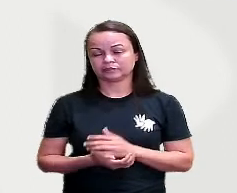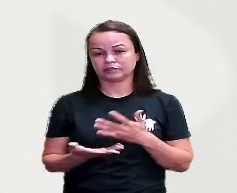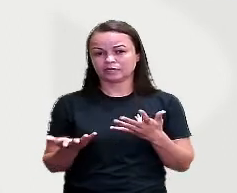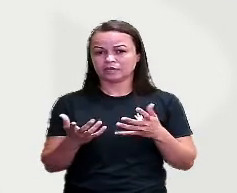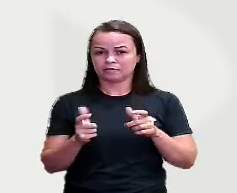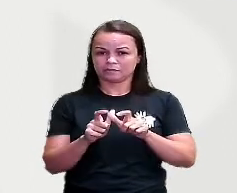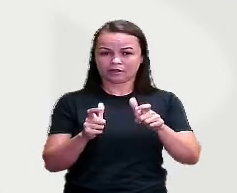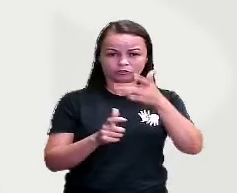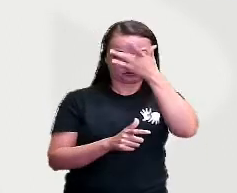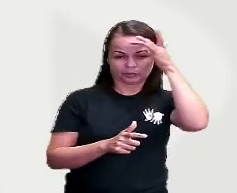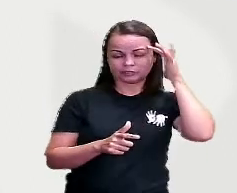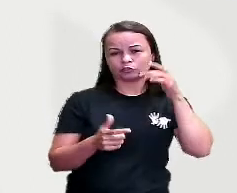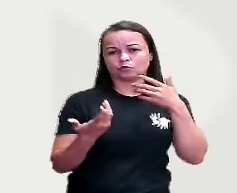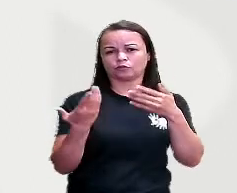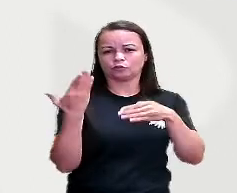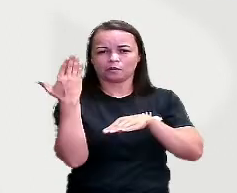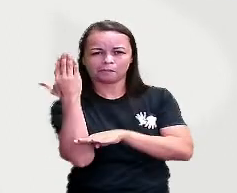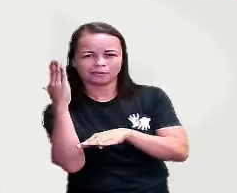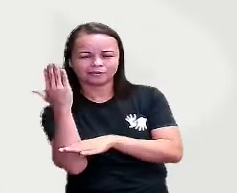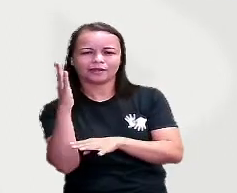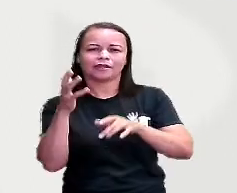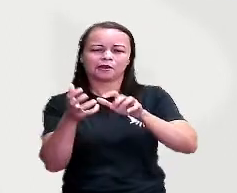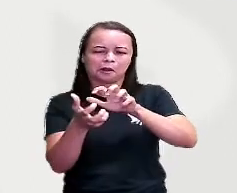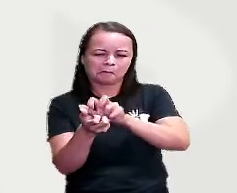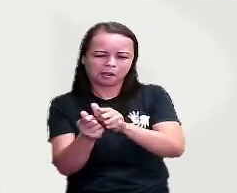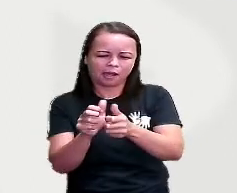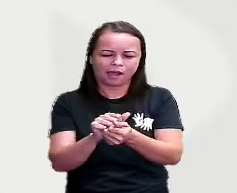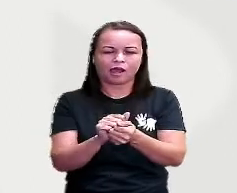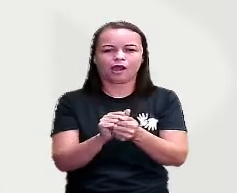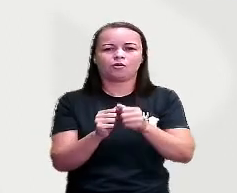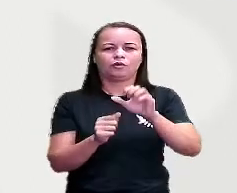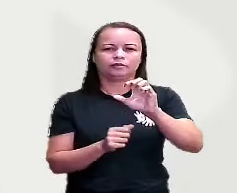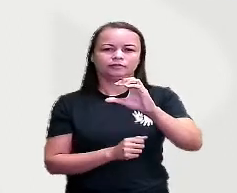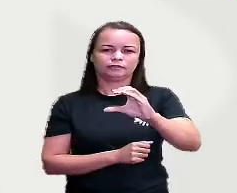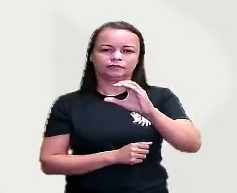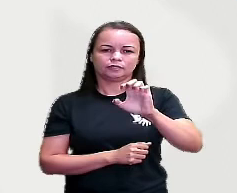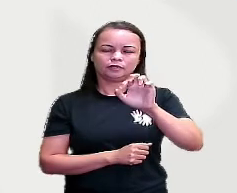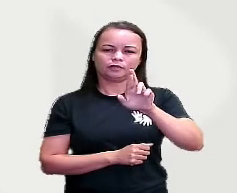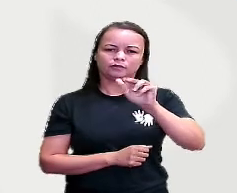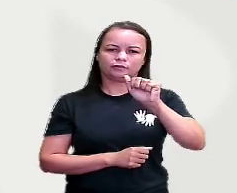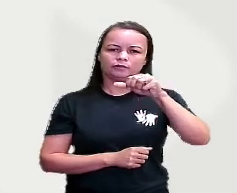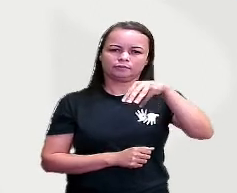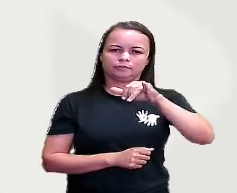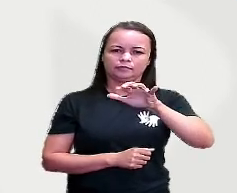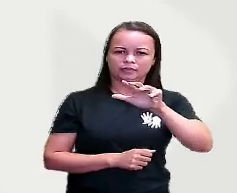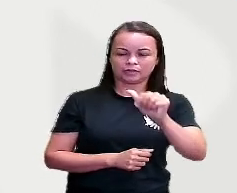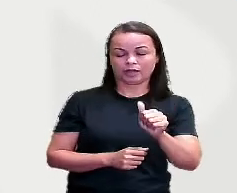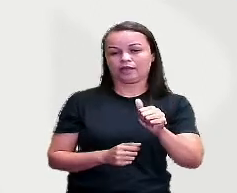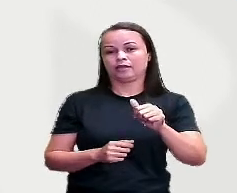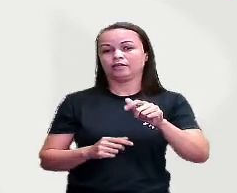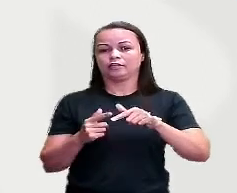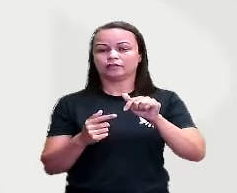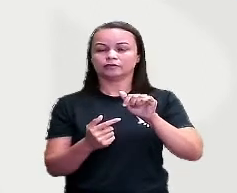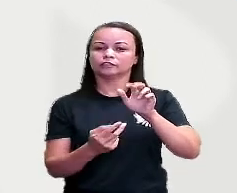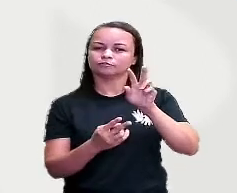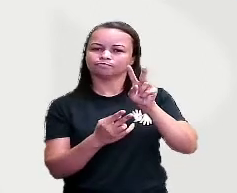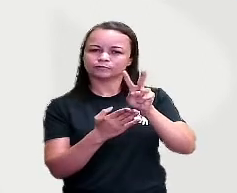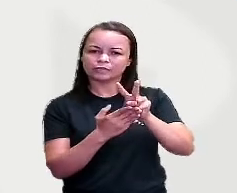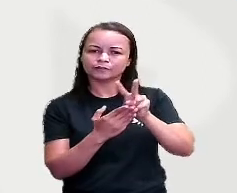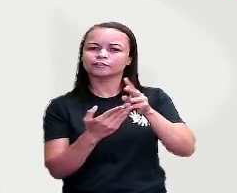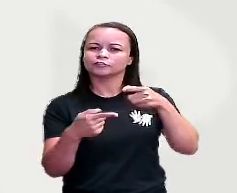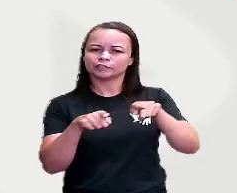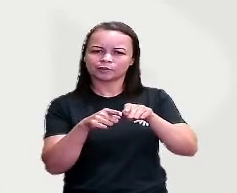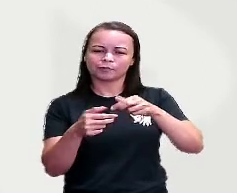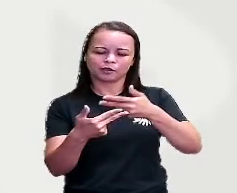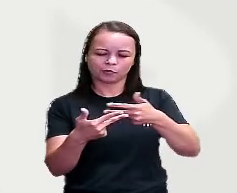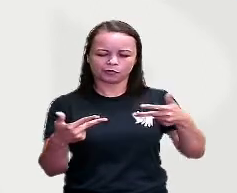maiores empregados como a madeira, barro, cerâmica e figuras vegetais indígenas. Então, o artesanato também é uma forma de trabalho,